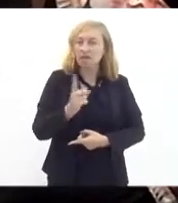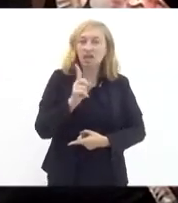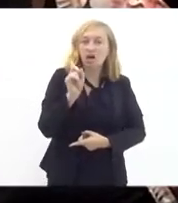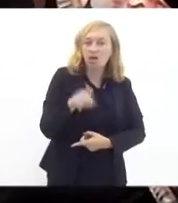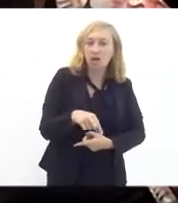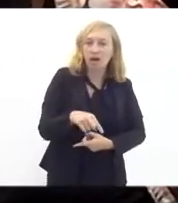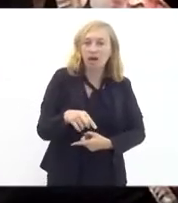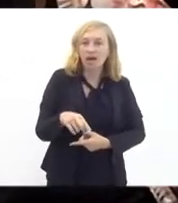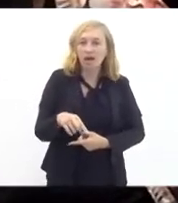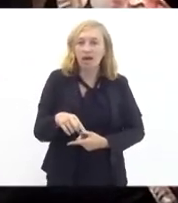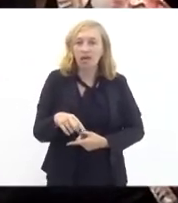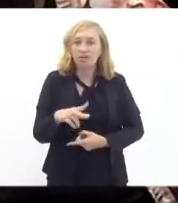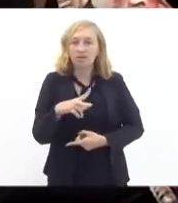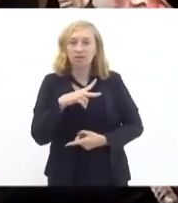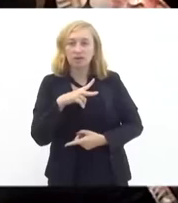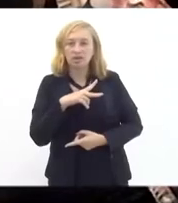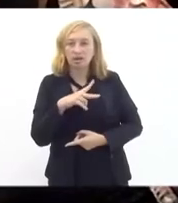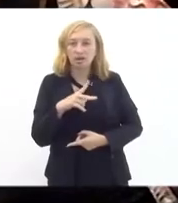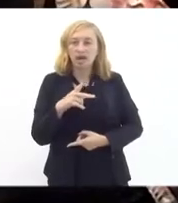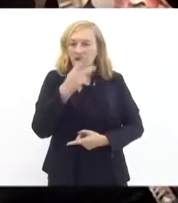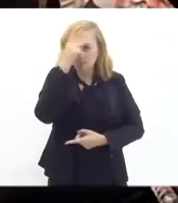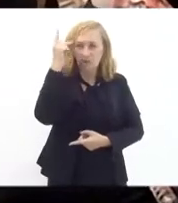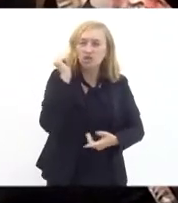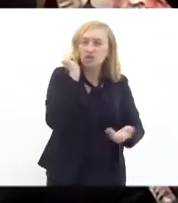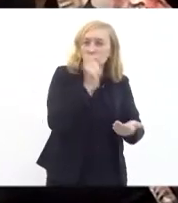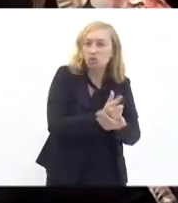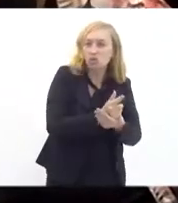mais prioridade. As pessoas compram, gastam